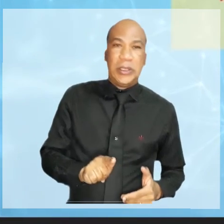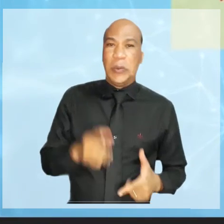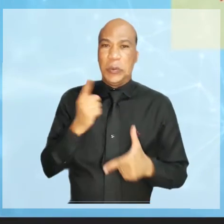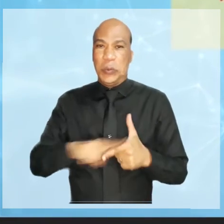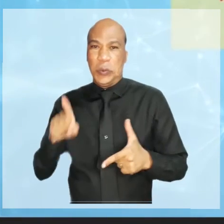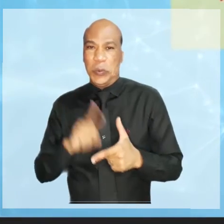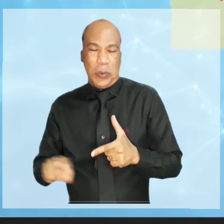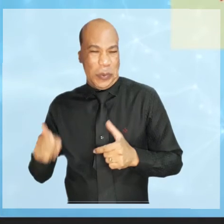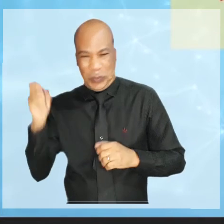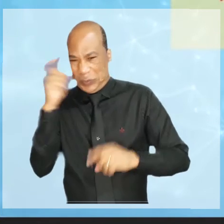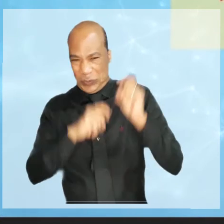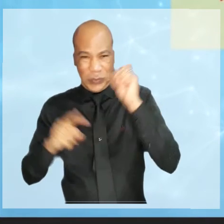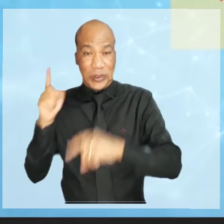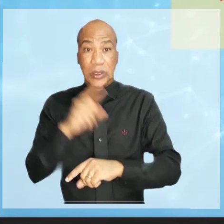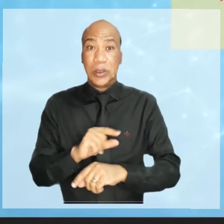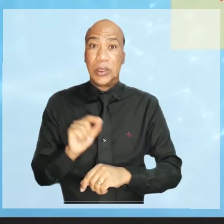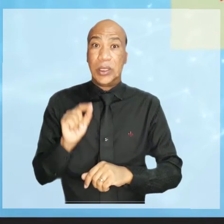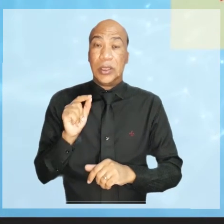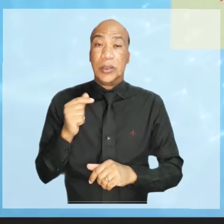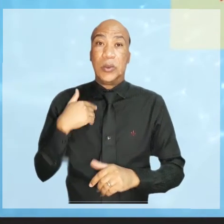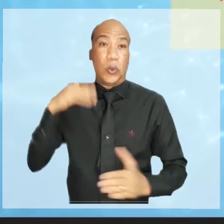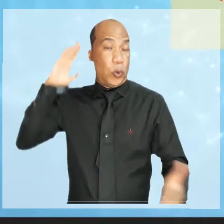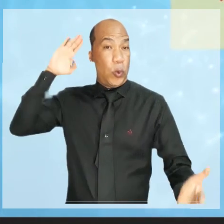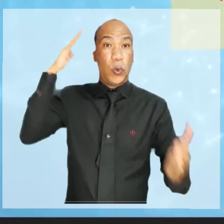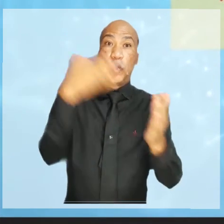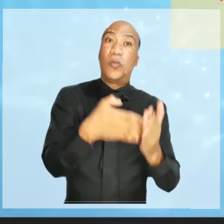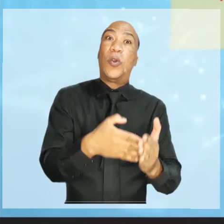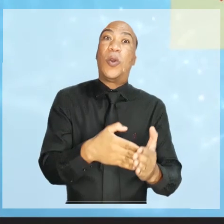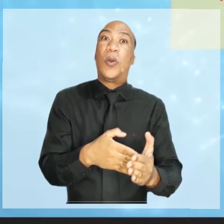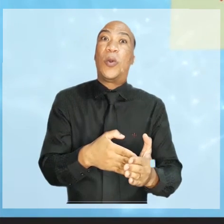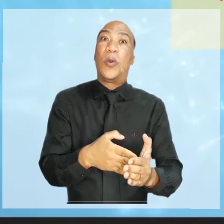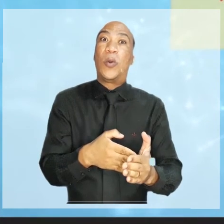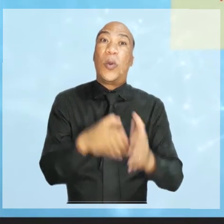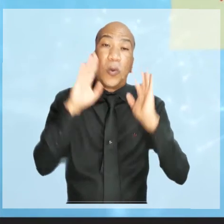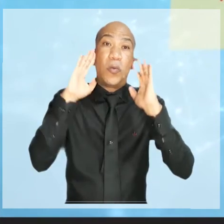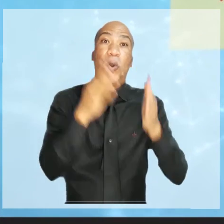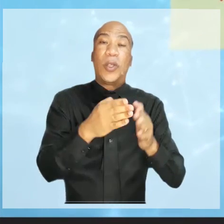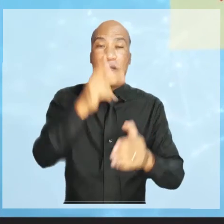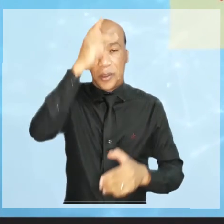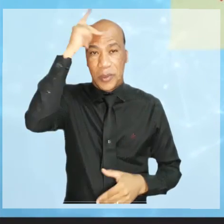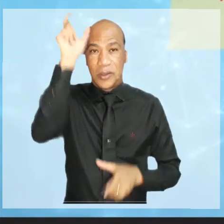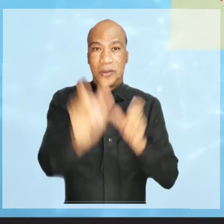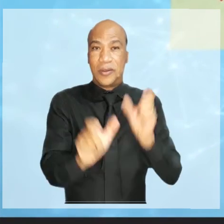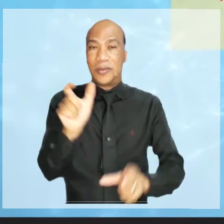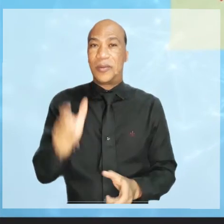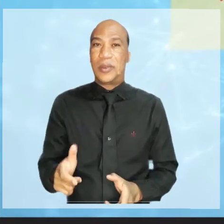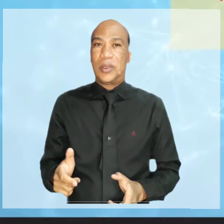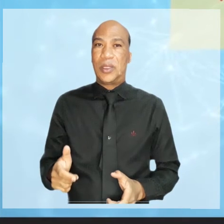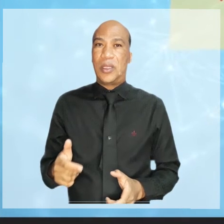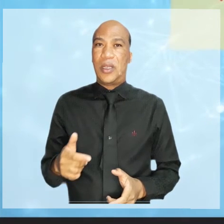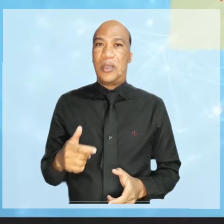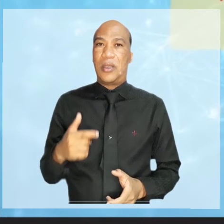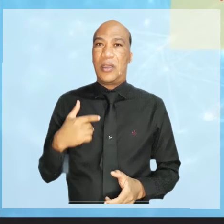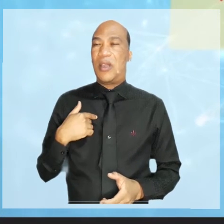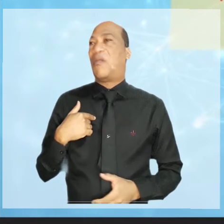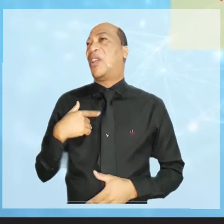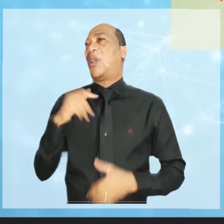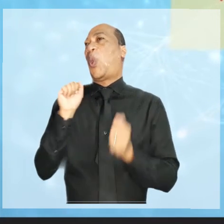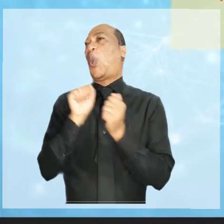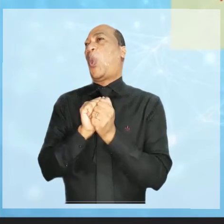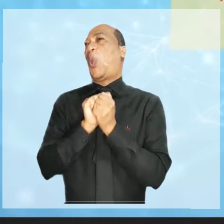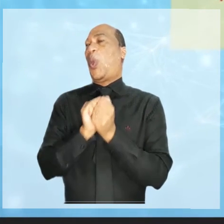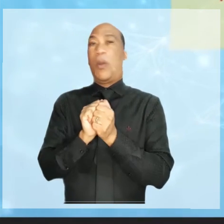fazer para. A inteligência humana precede a inteligência artificial, devendo dar a ela funções que